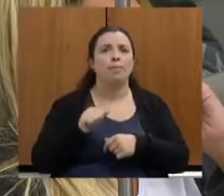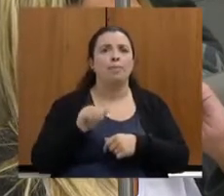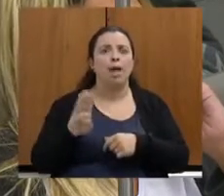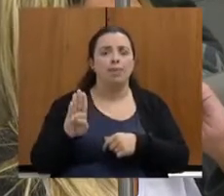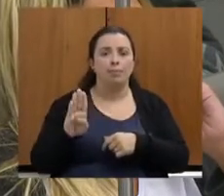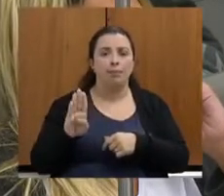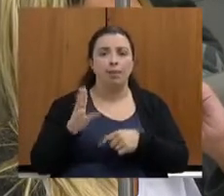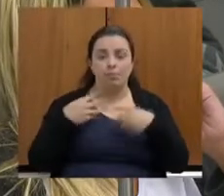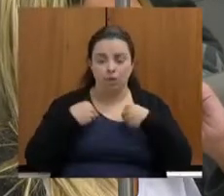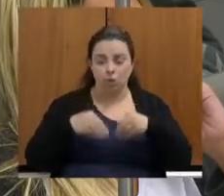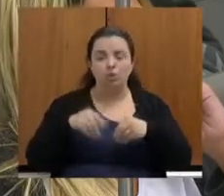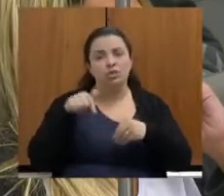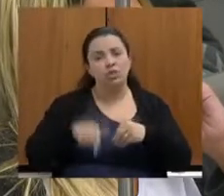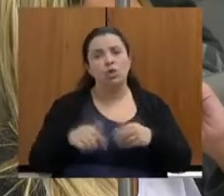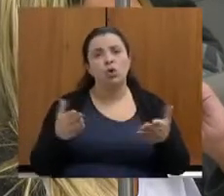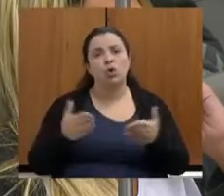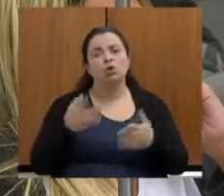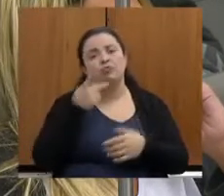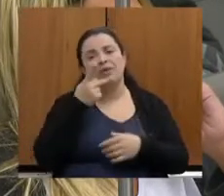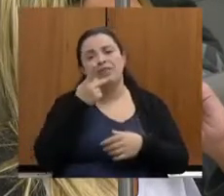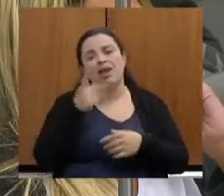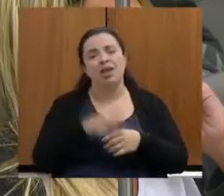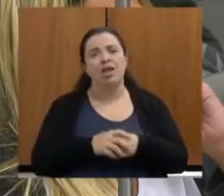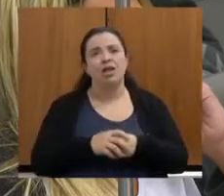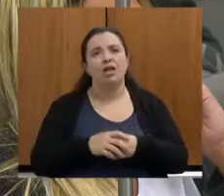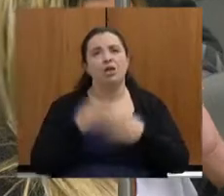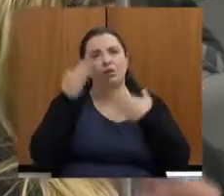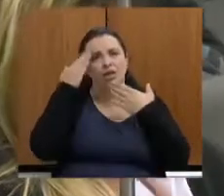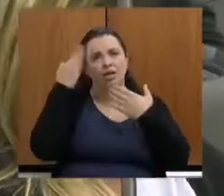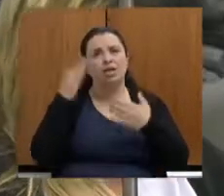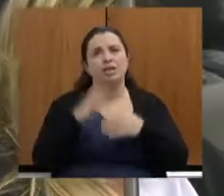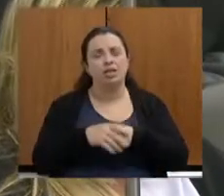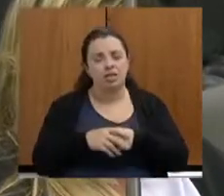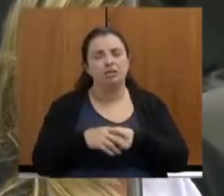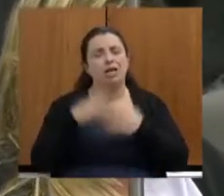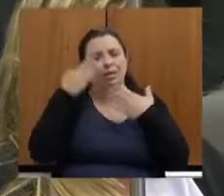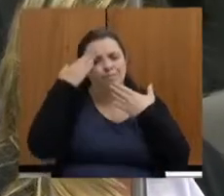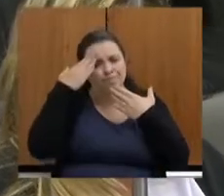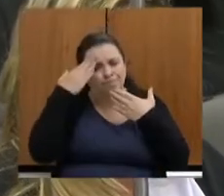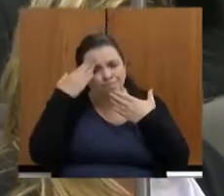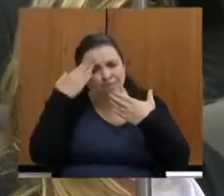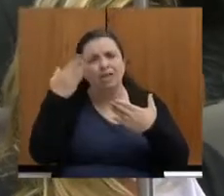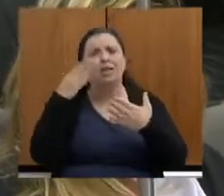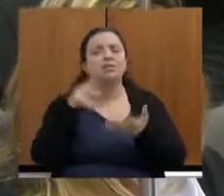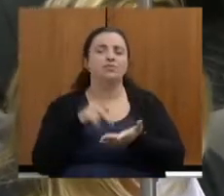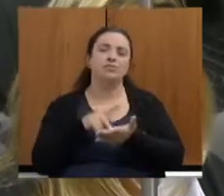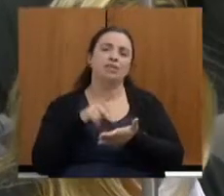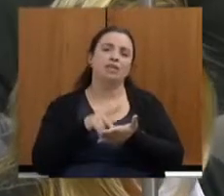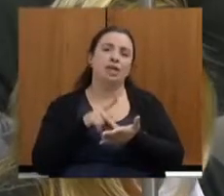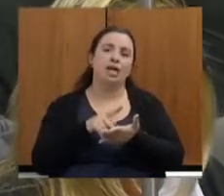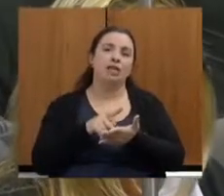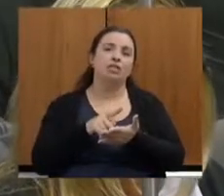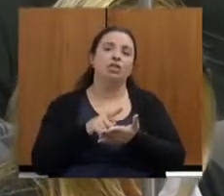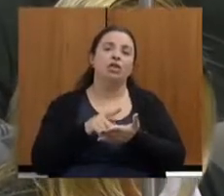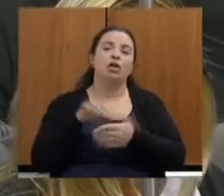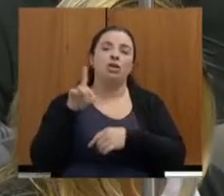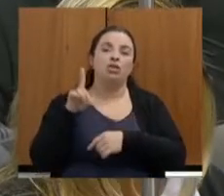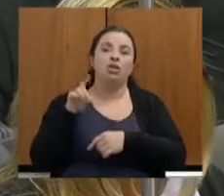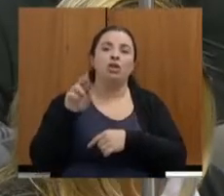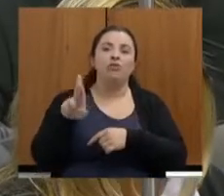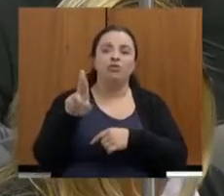hoje para poder tá falando né Eu agradeço muito muito muito mesmo e Doutora Beatriz